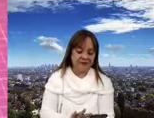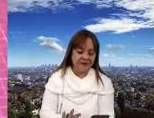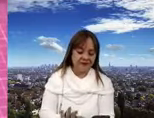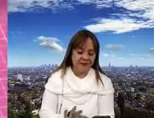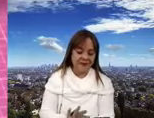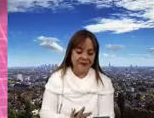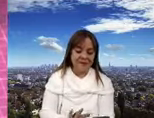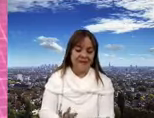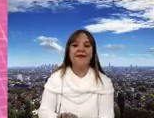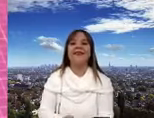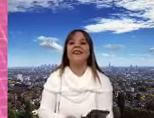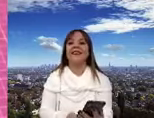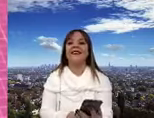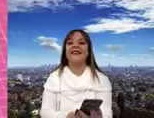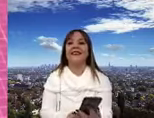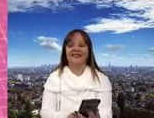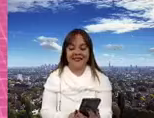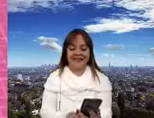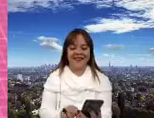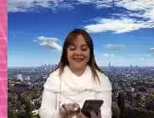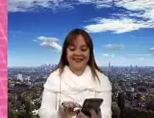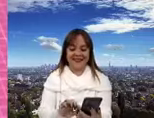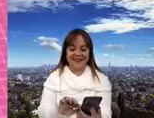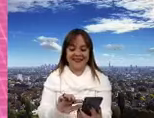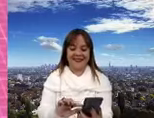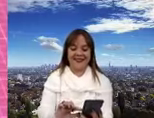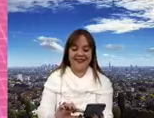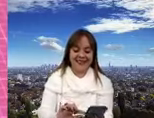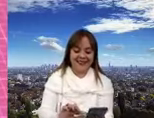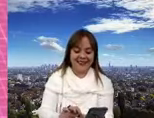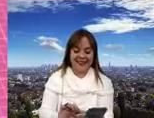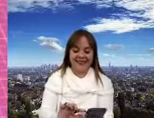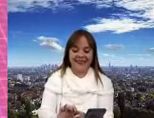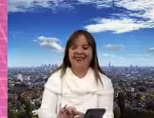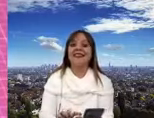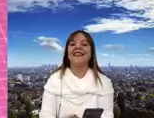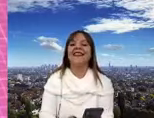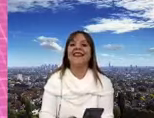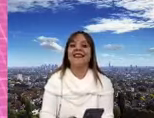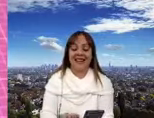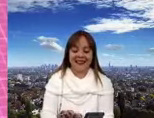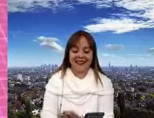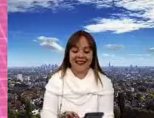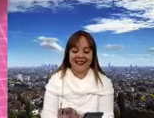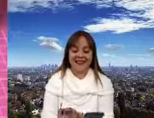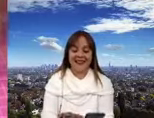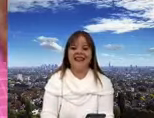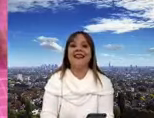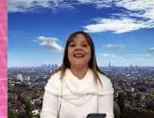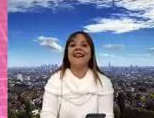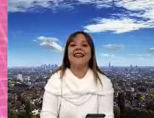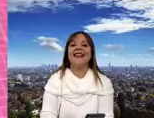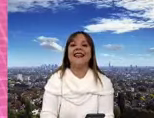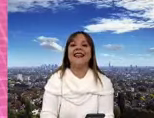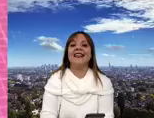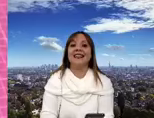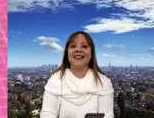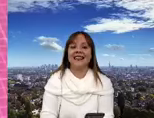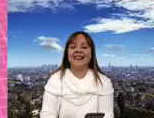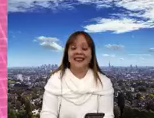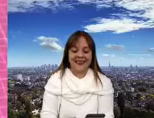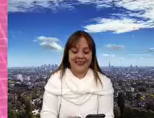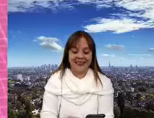montagem do quadrinho primeiro. Esse quadrinho, ele é feito com uma base em papel Paraná e EVA. Então, a